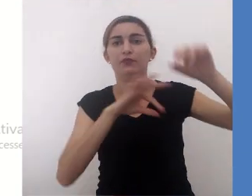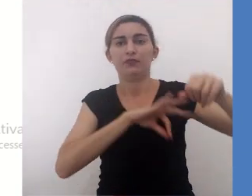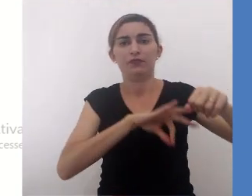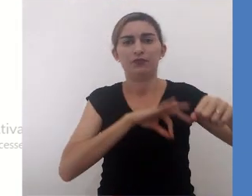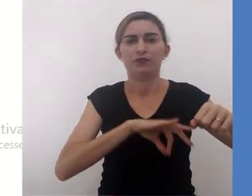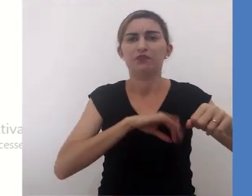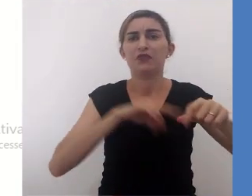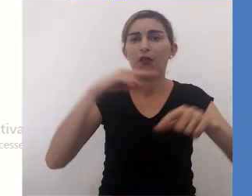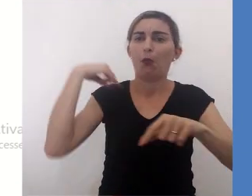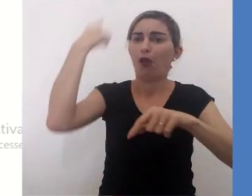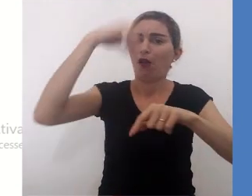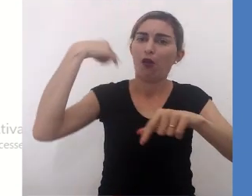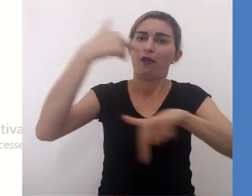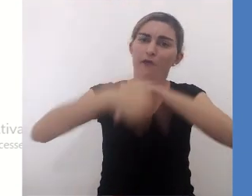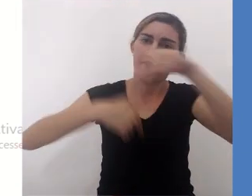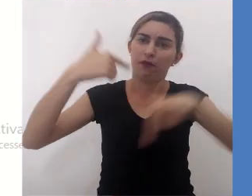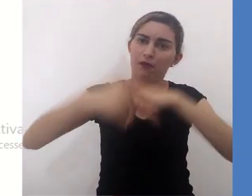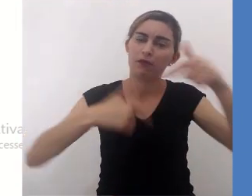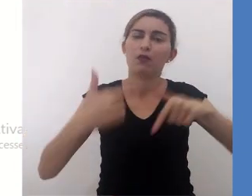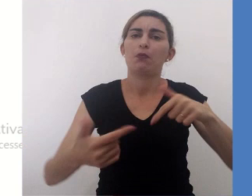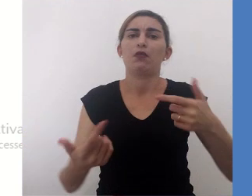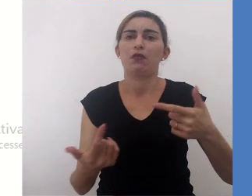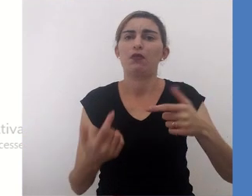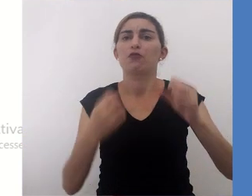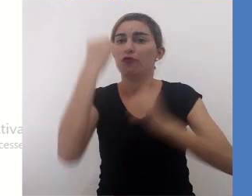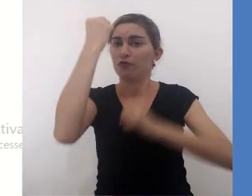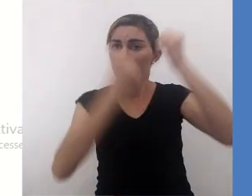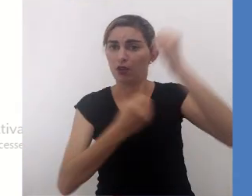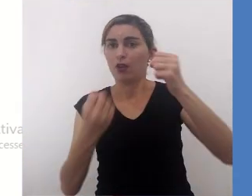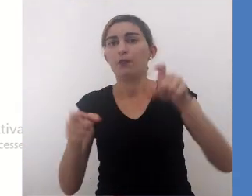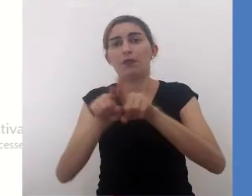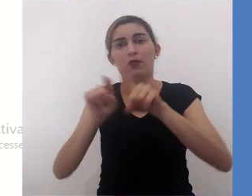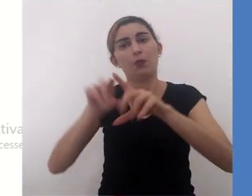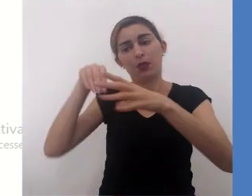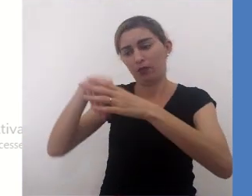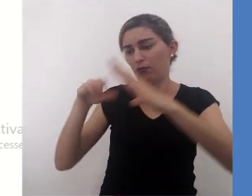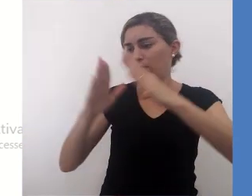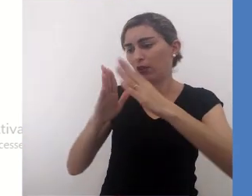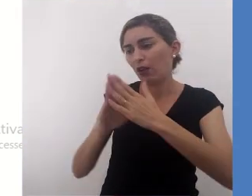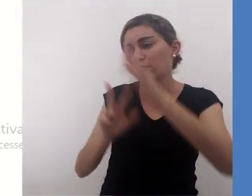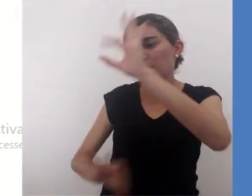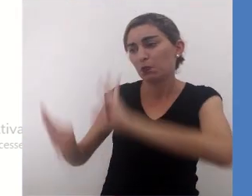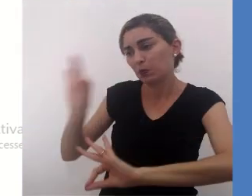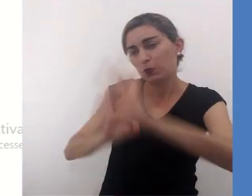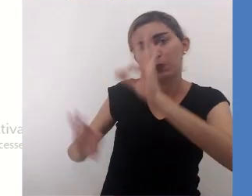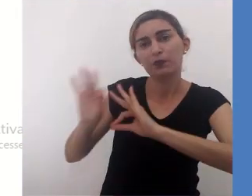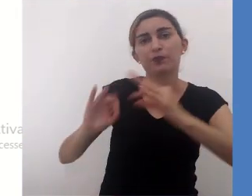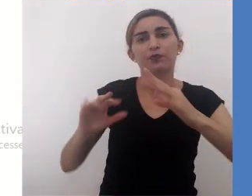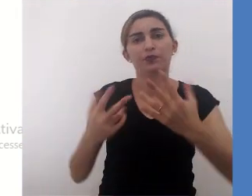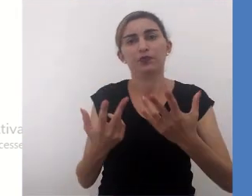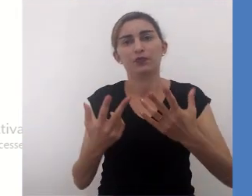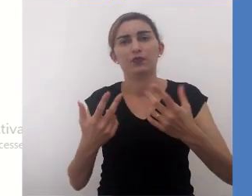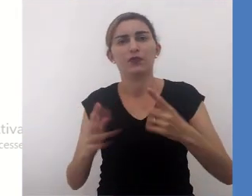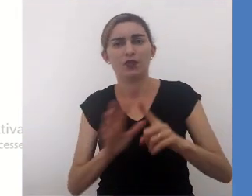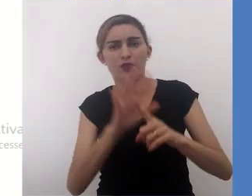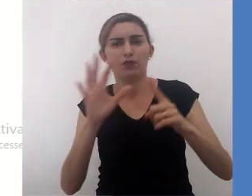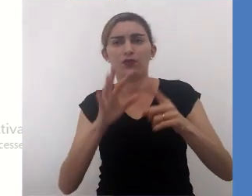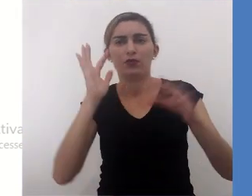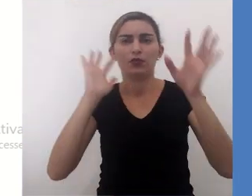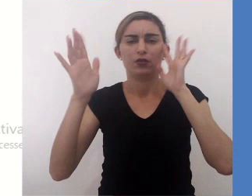dupla jornada de trabalho, na indústria e em casa, né? Influenciada pelas teorias